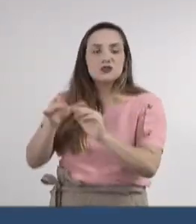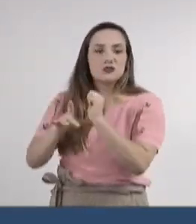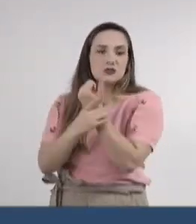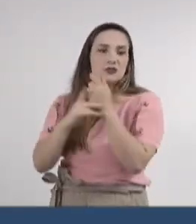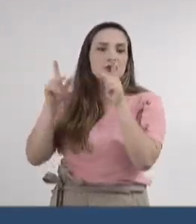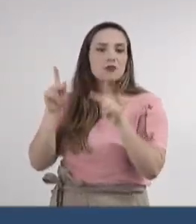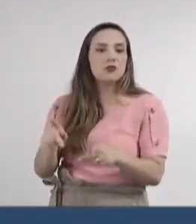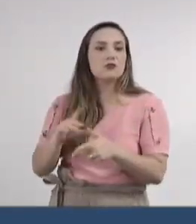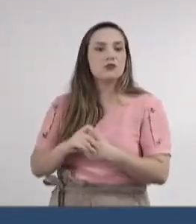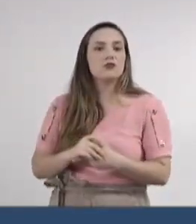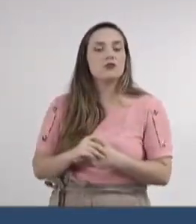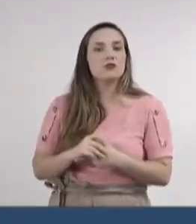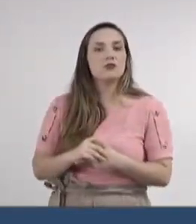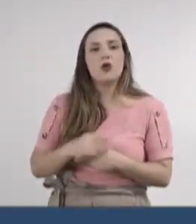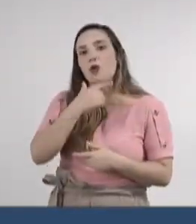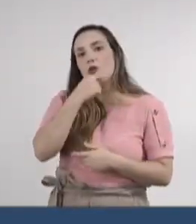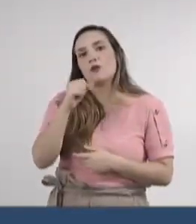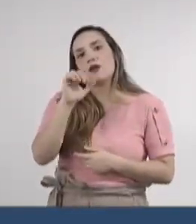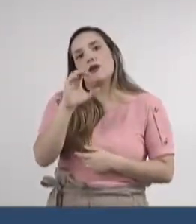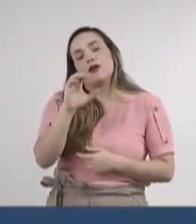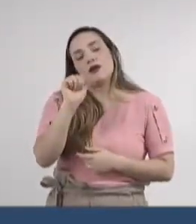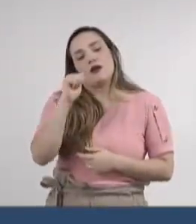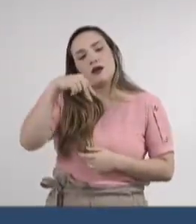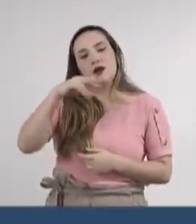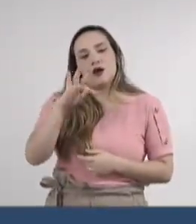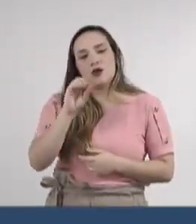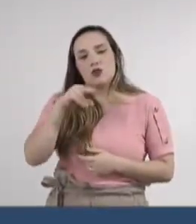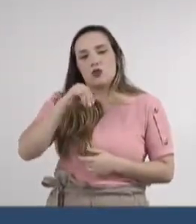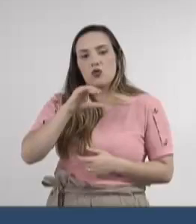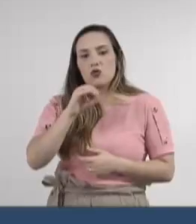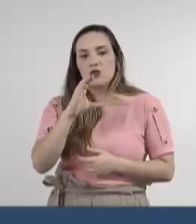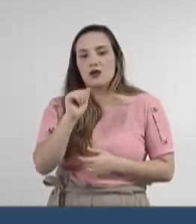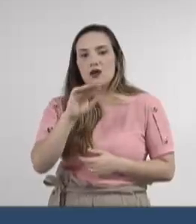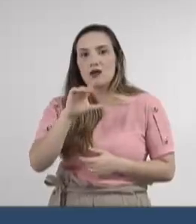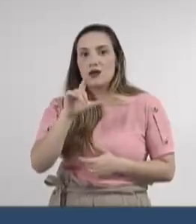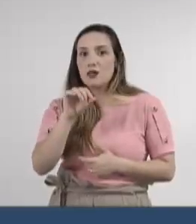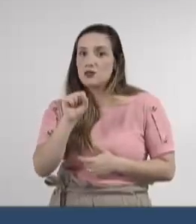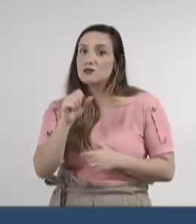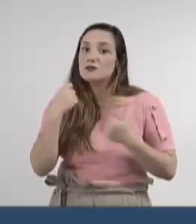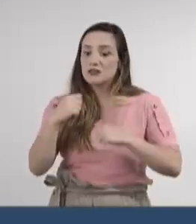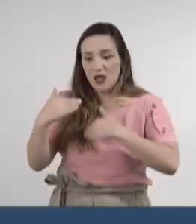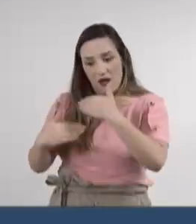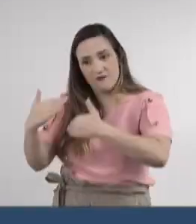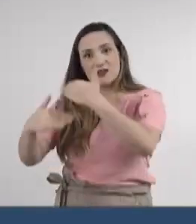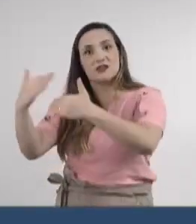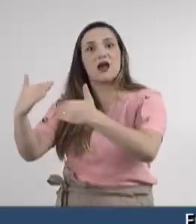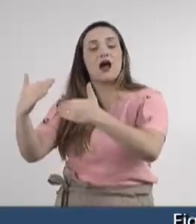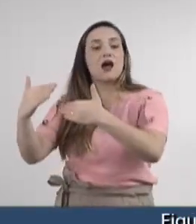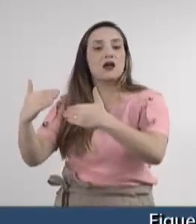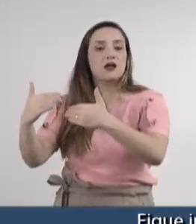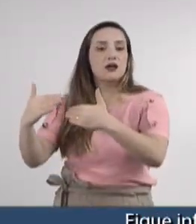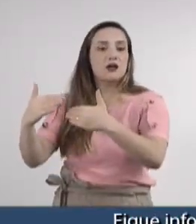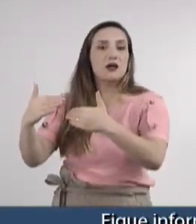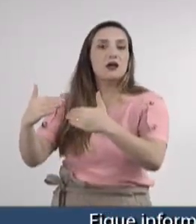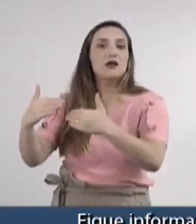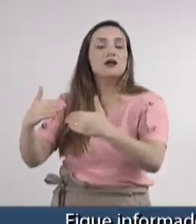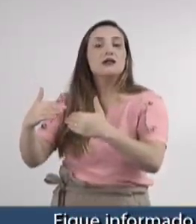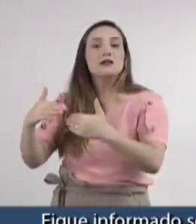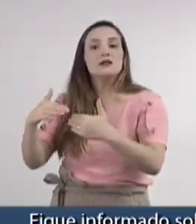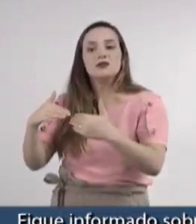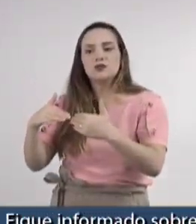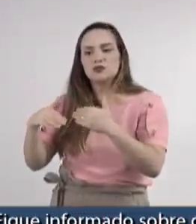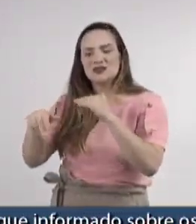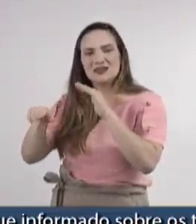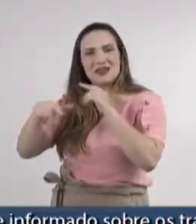de Mato Grosso do Sul, Antônio Carlos Videira, para que nós possamos avançar na ação de cidadania que está sendo realizada nas aldeias Jaguapiru